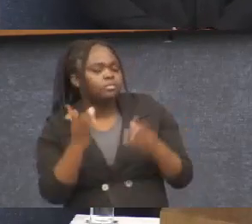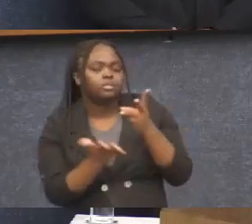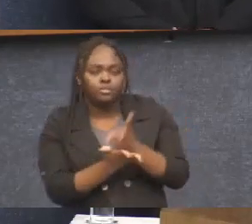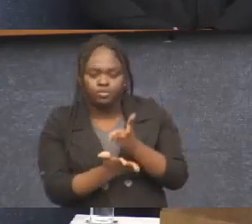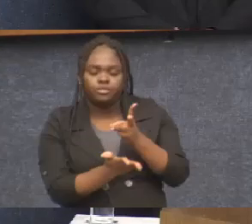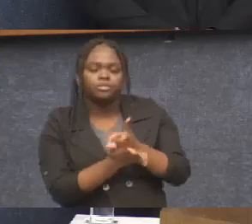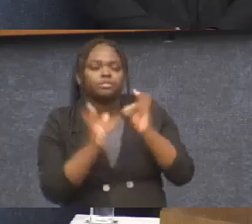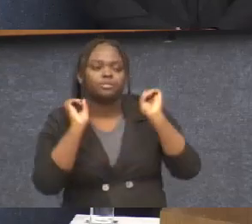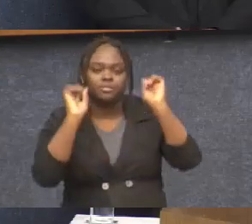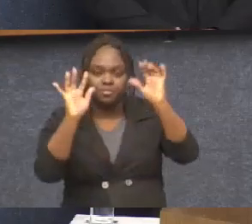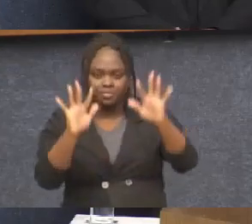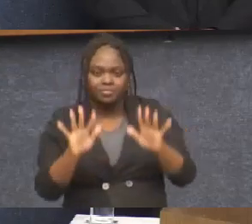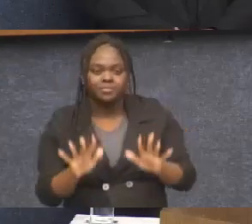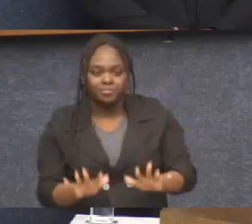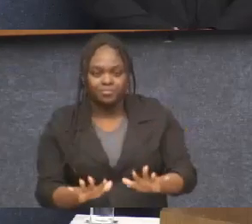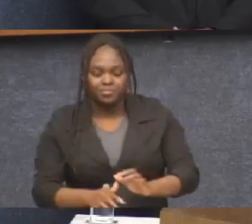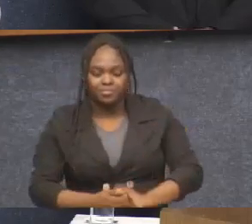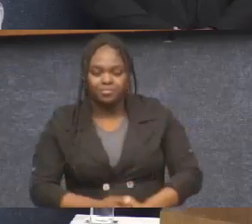te abençoando.